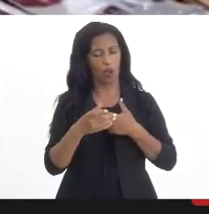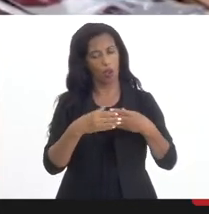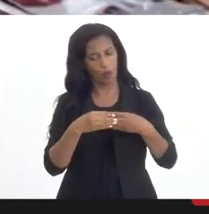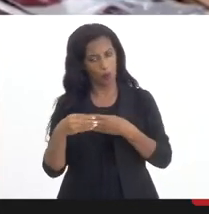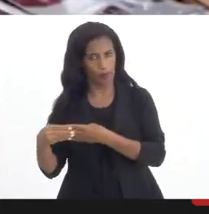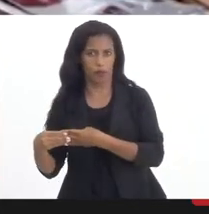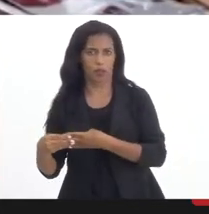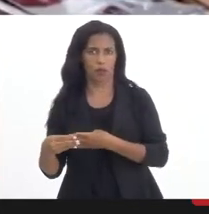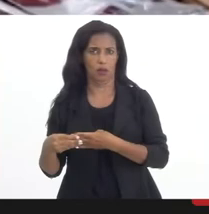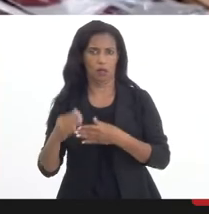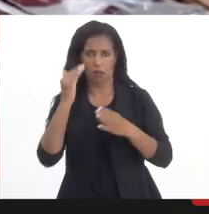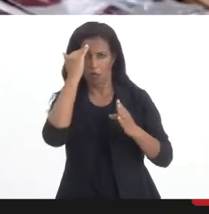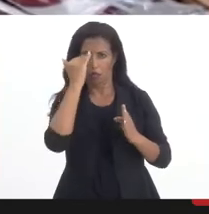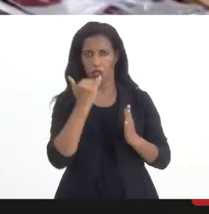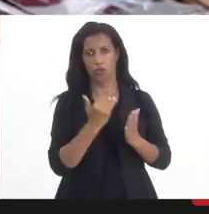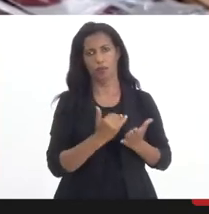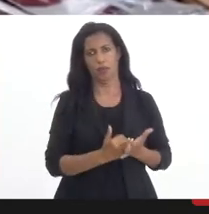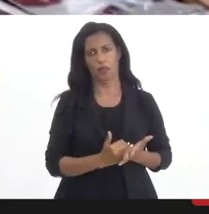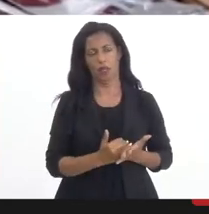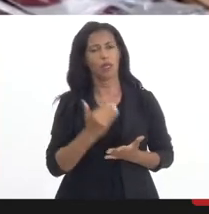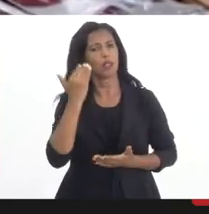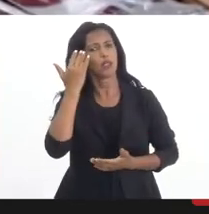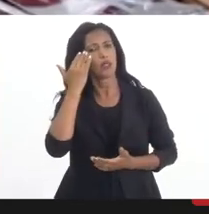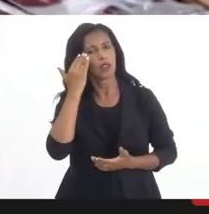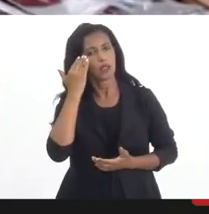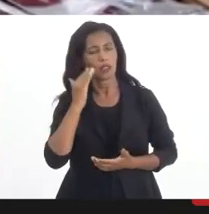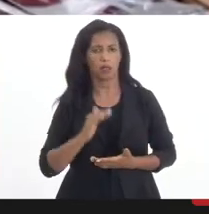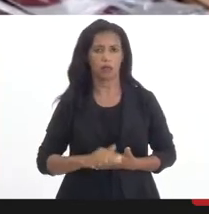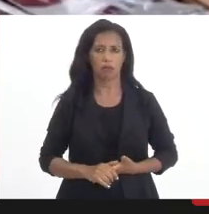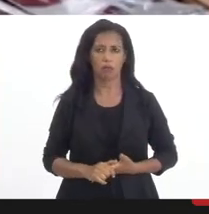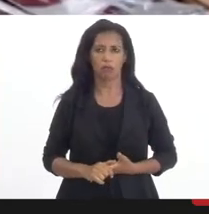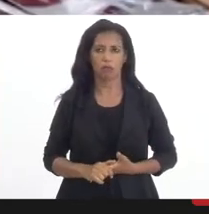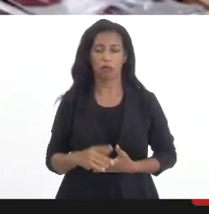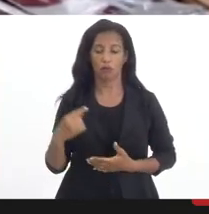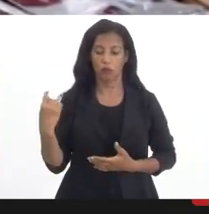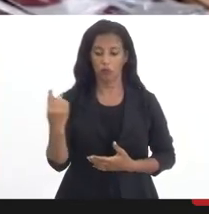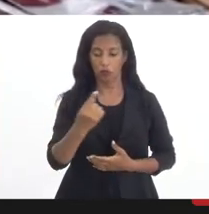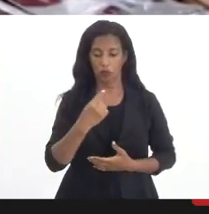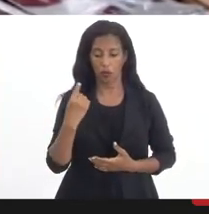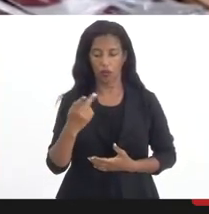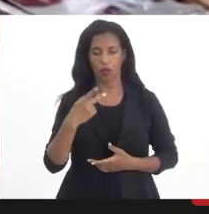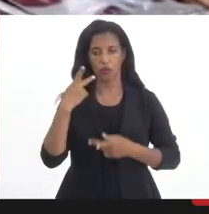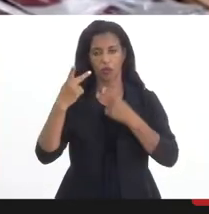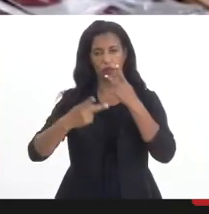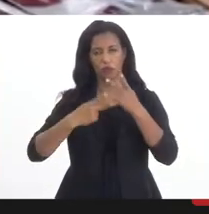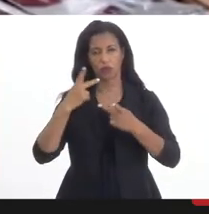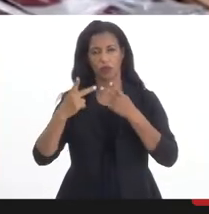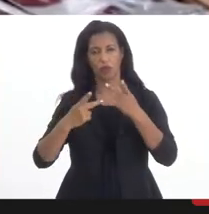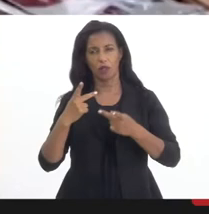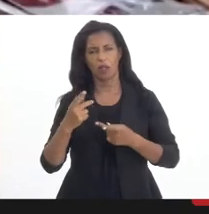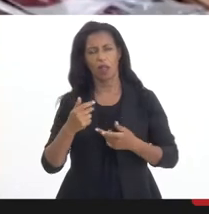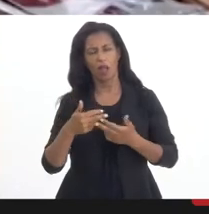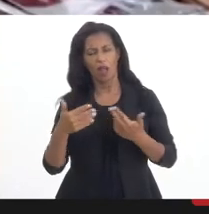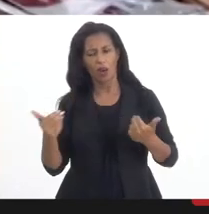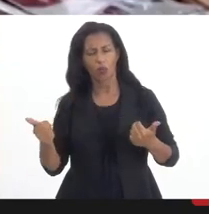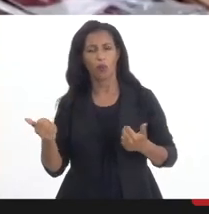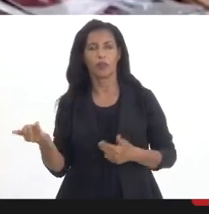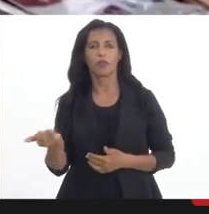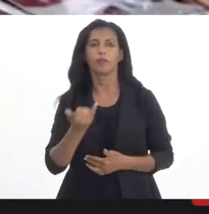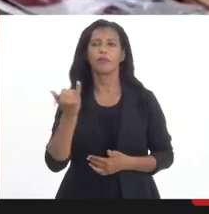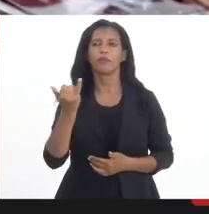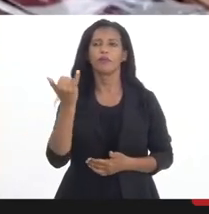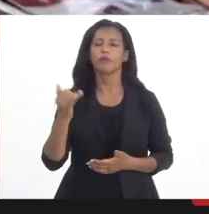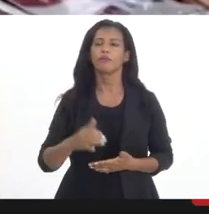acompanhar, respeitar, entender a universidade. Nós estávamos falando aqui, uma fala muito bonita aqui